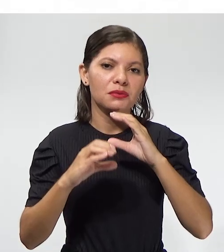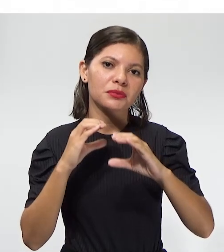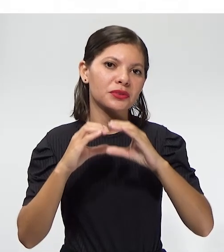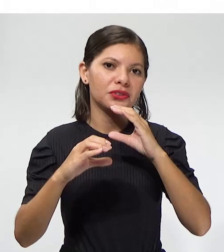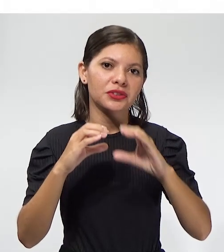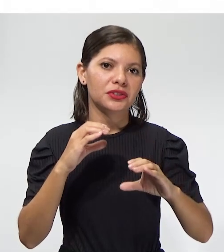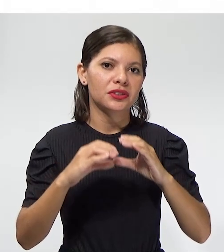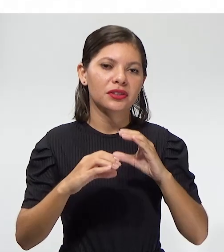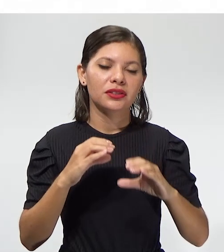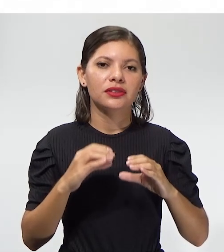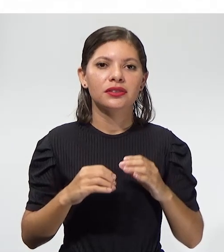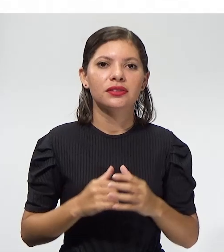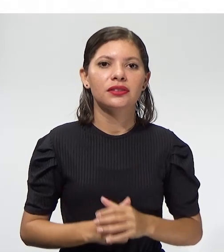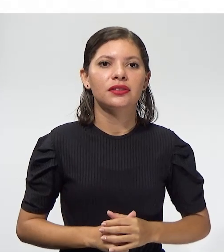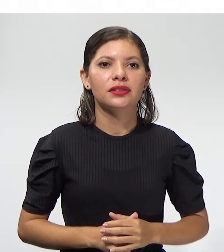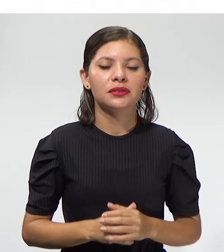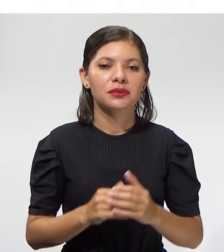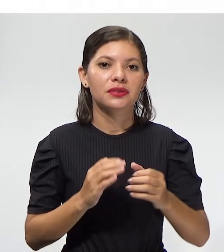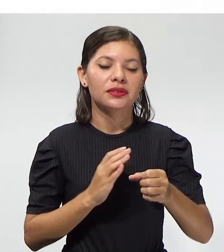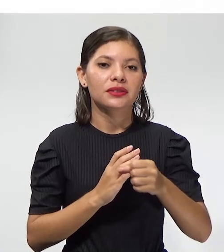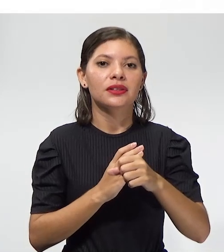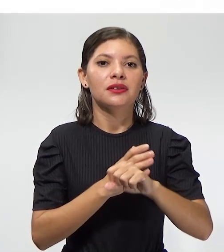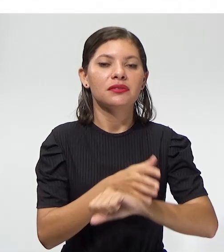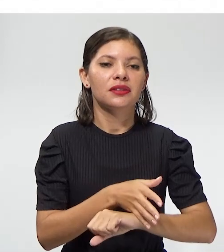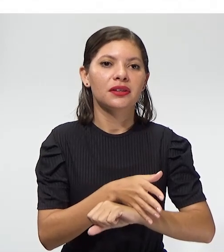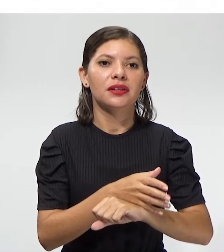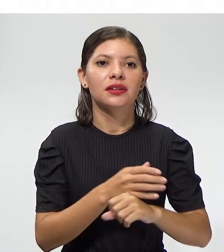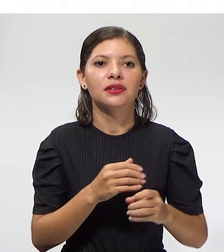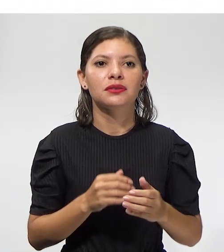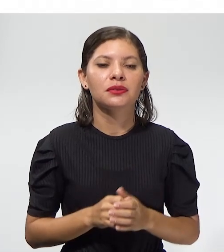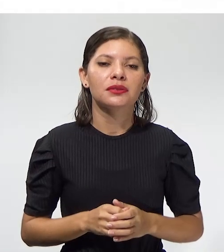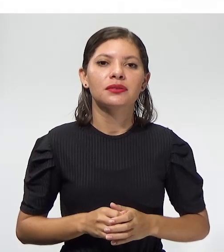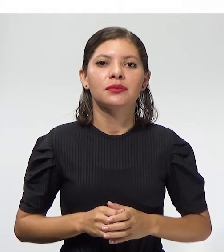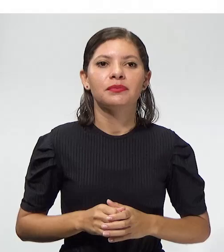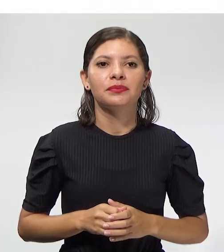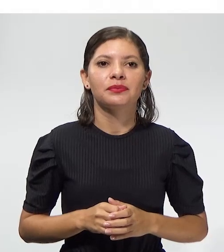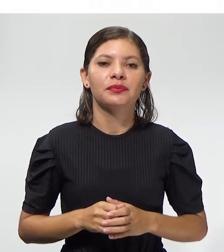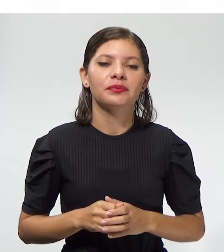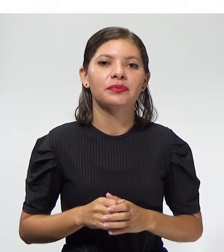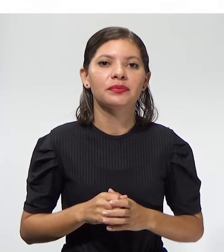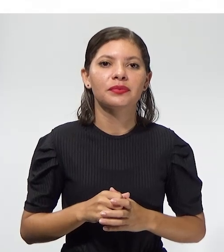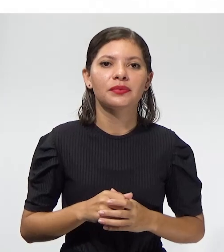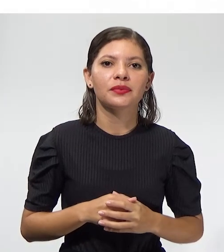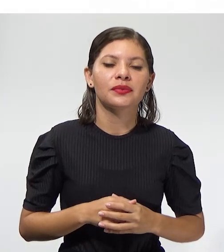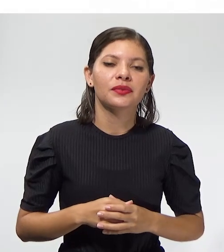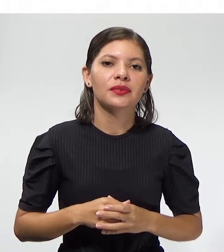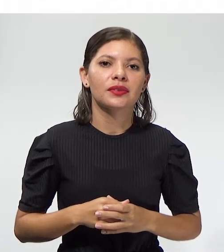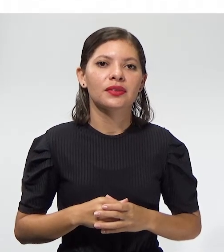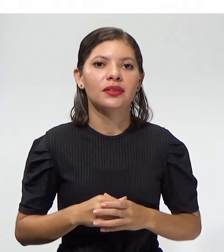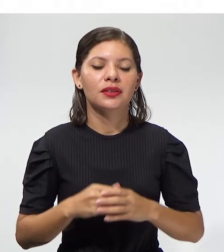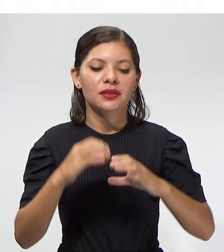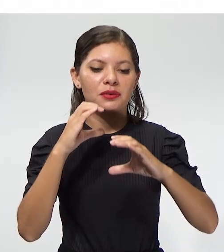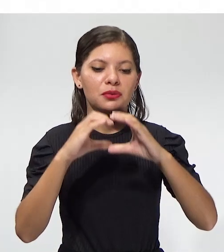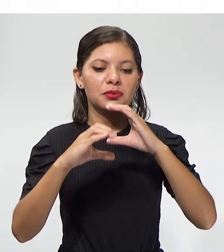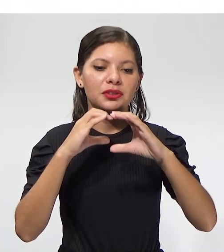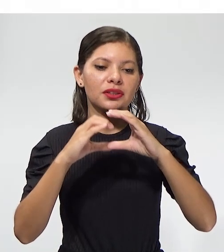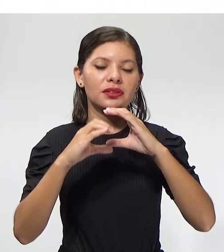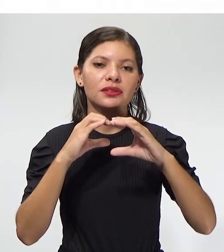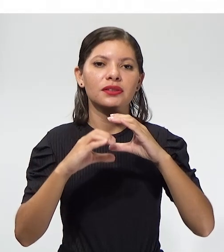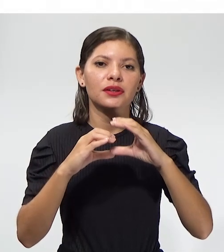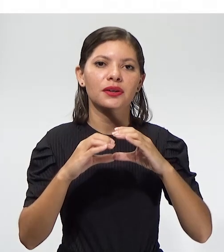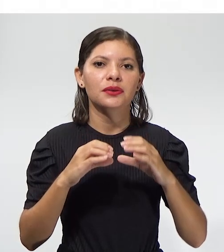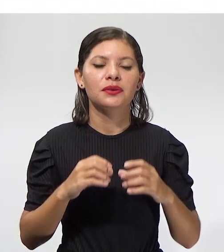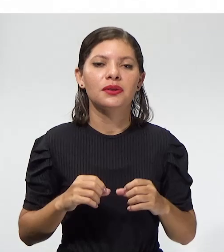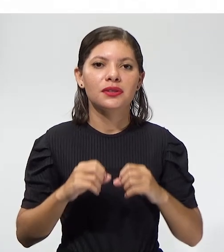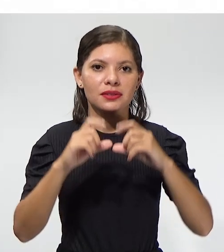que conversam entre si e também dialogam com aquilo que está fora, né? Veja que tem uma setinha entrando e uma setinha